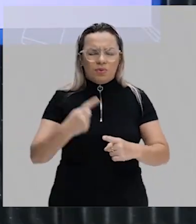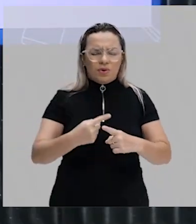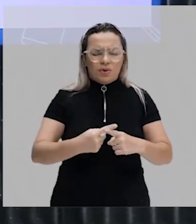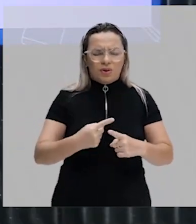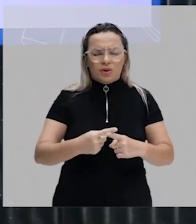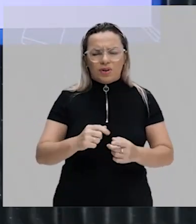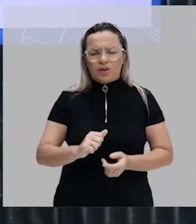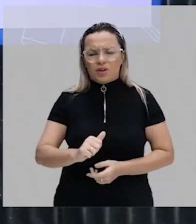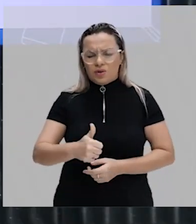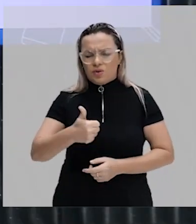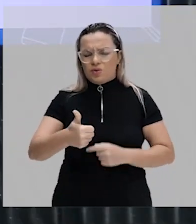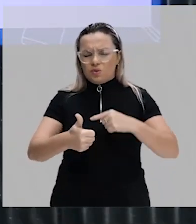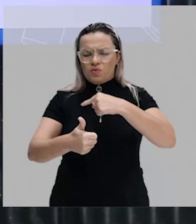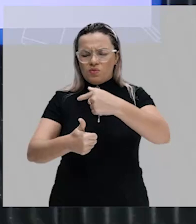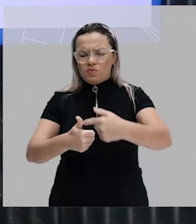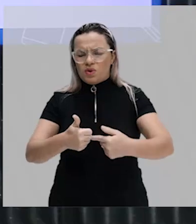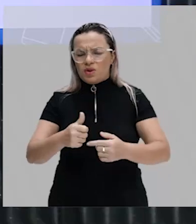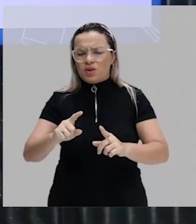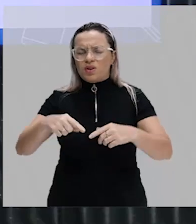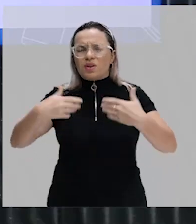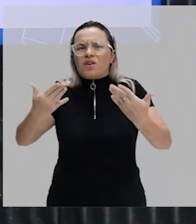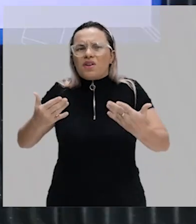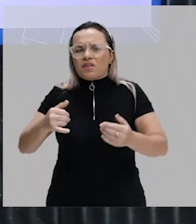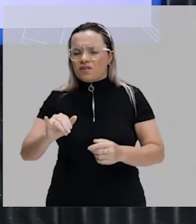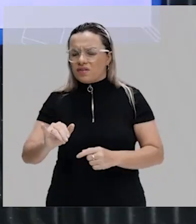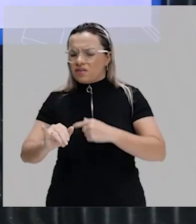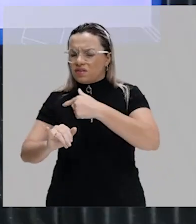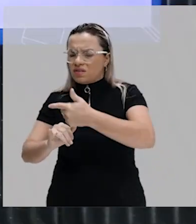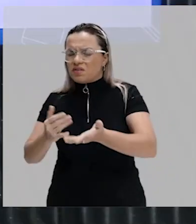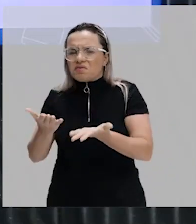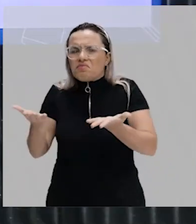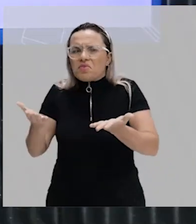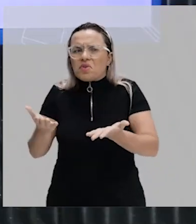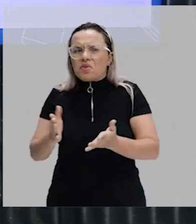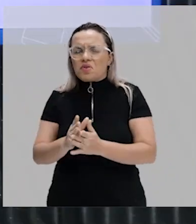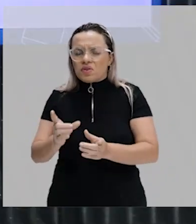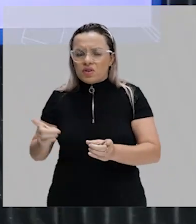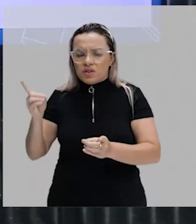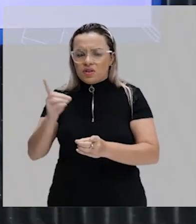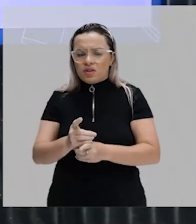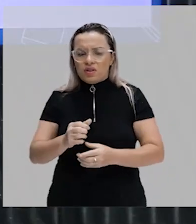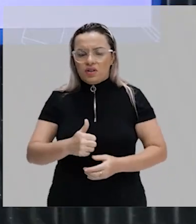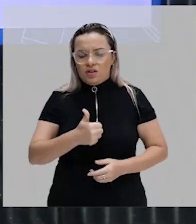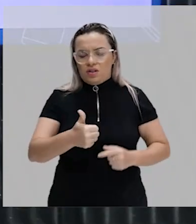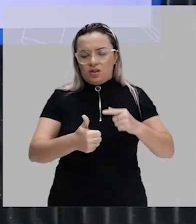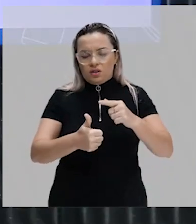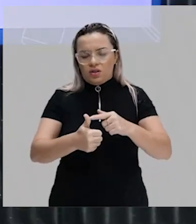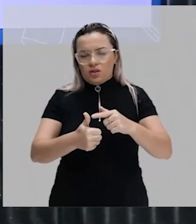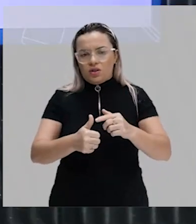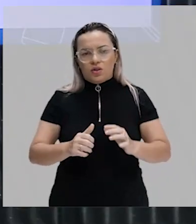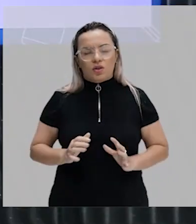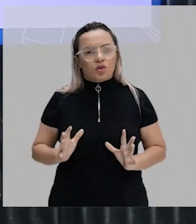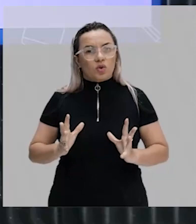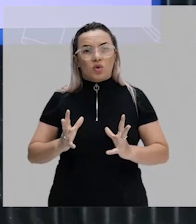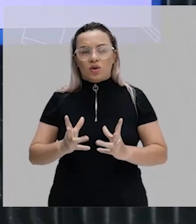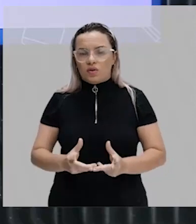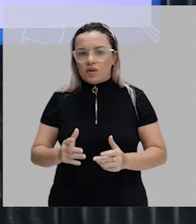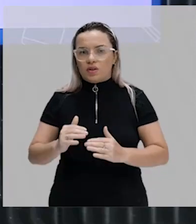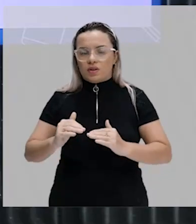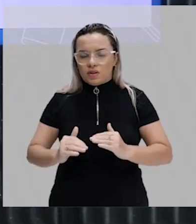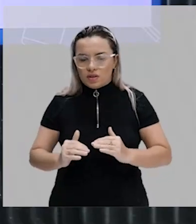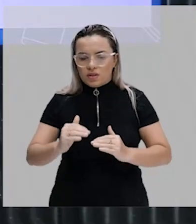I vem da onde? Olha só, esse 1, todas as vezes que a gente tem um aumento, e isso você vai também fazer o estudo dentro de